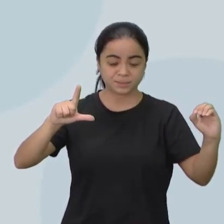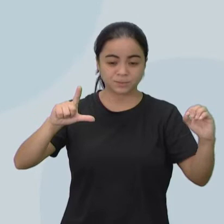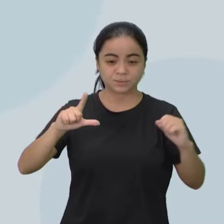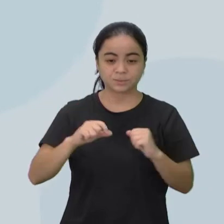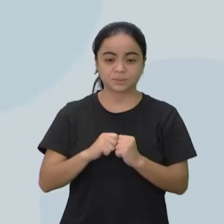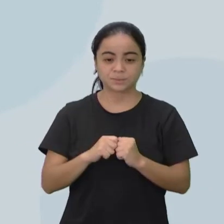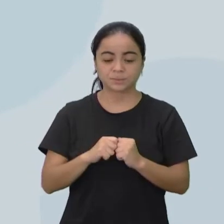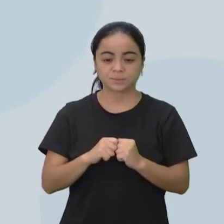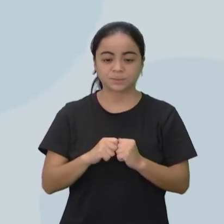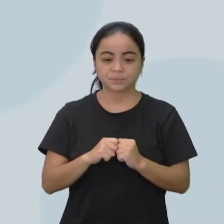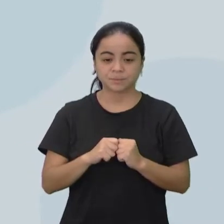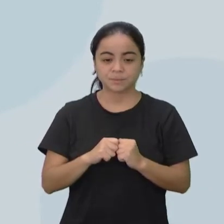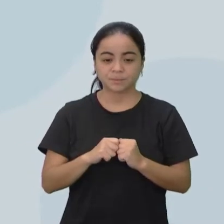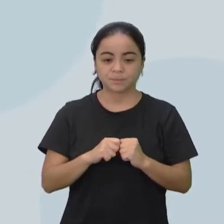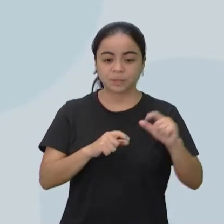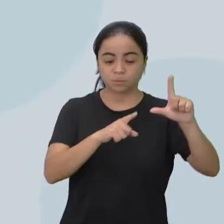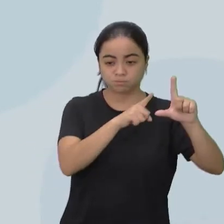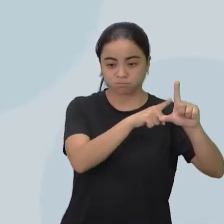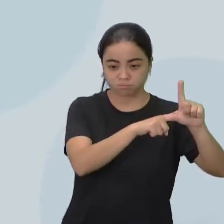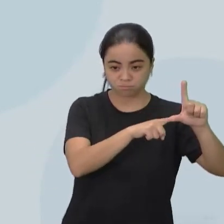na tabela, aqui seria o